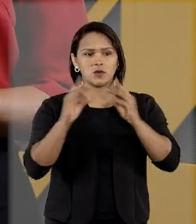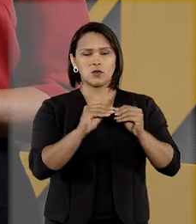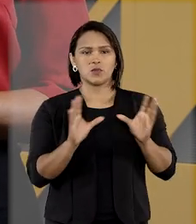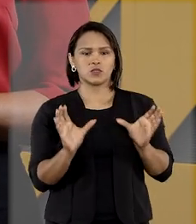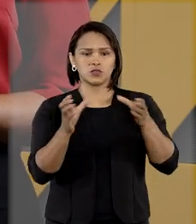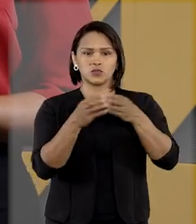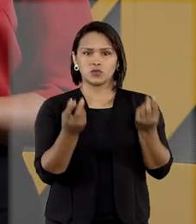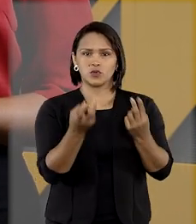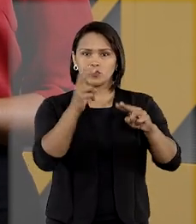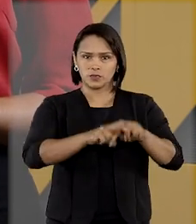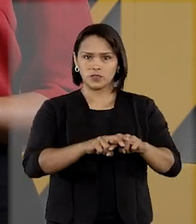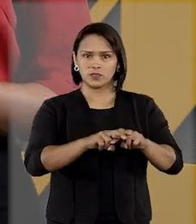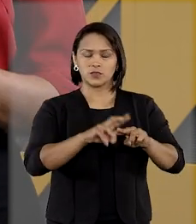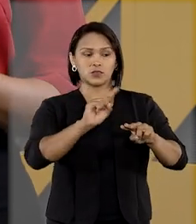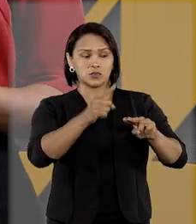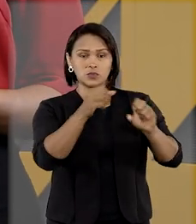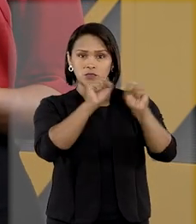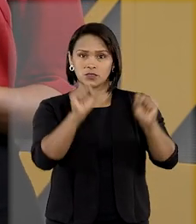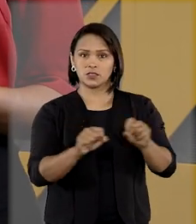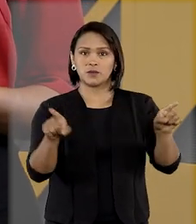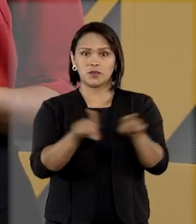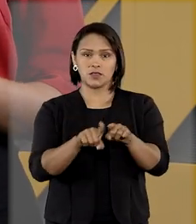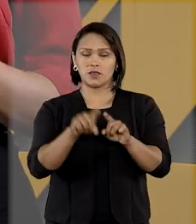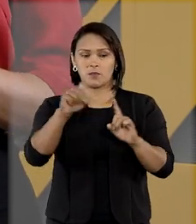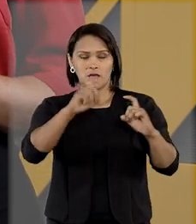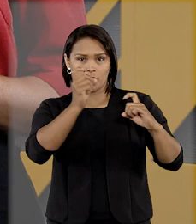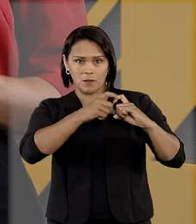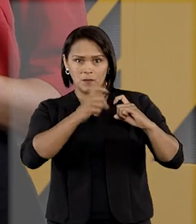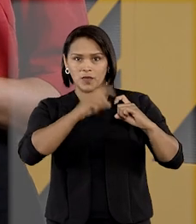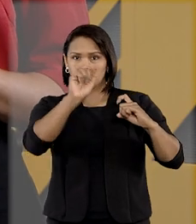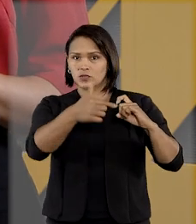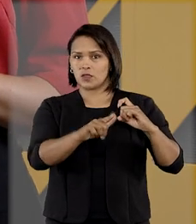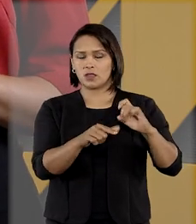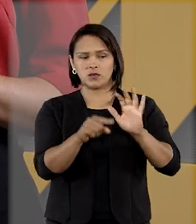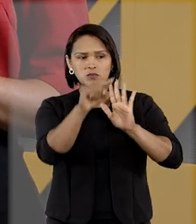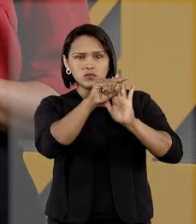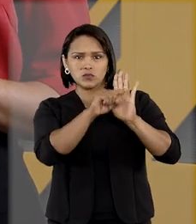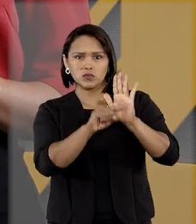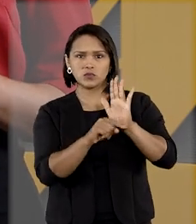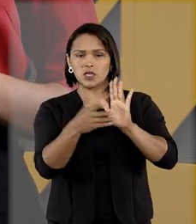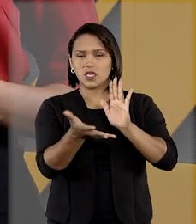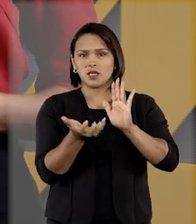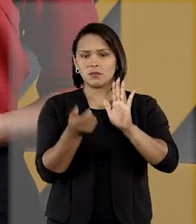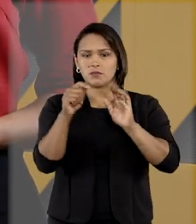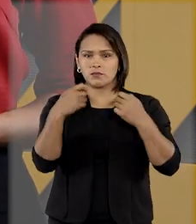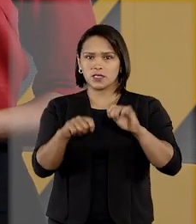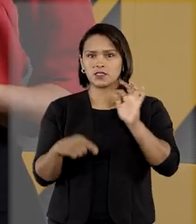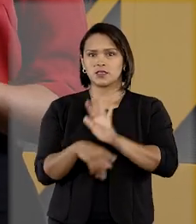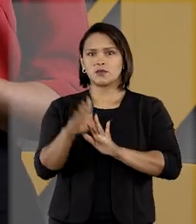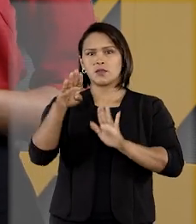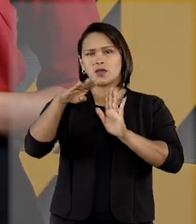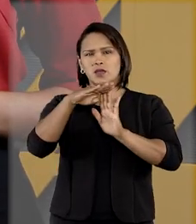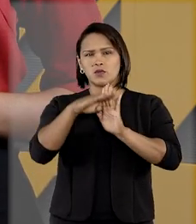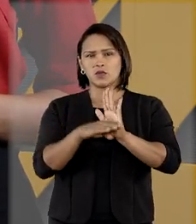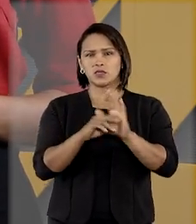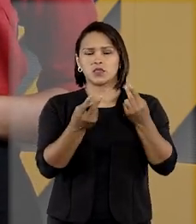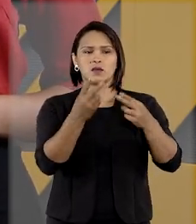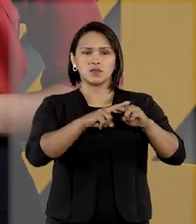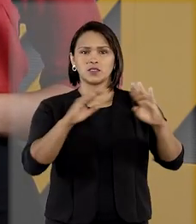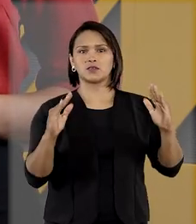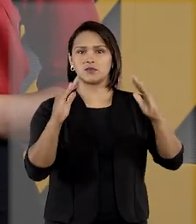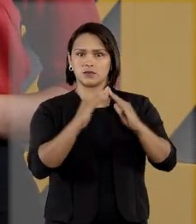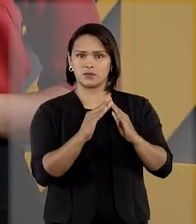por parte da equipe do presídio, além do fato de que Abdelmassi não atende os requisitos exigidos para obter a